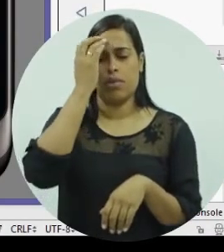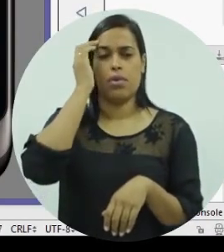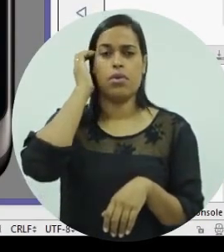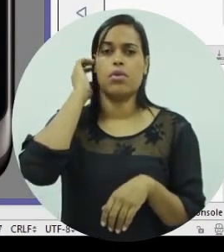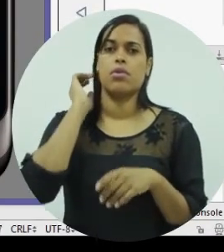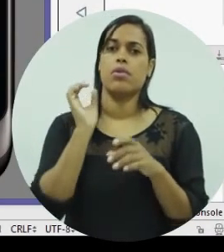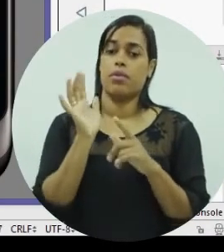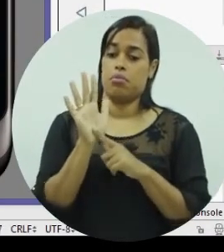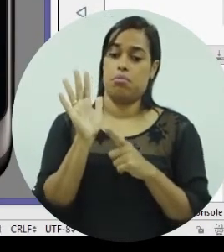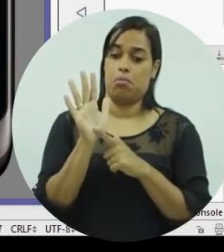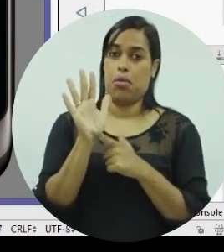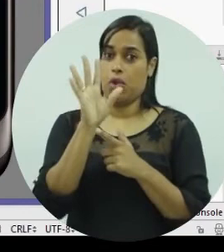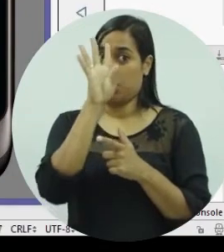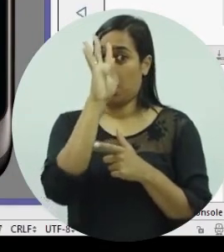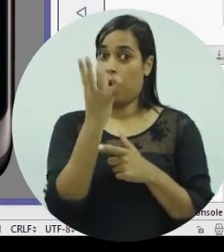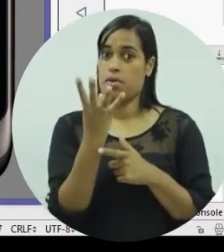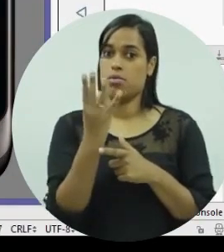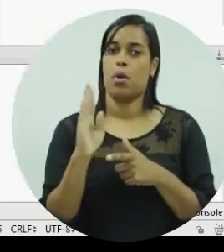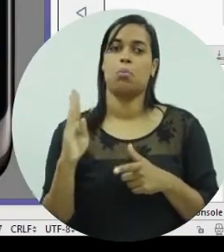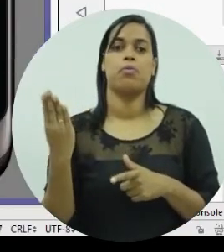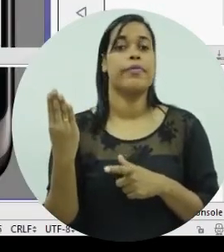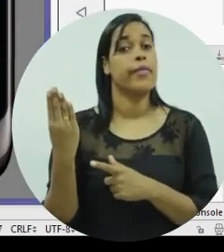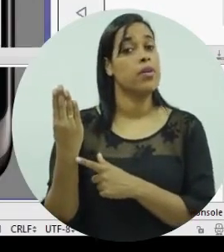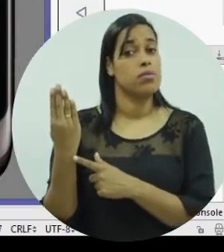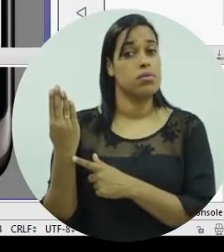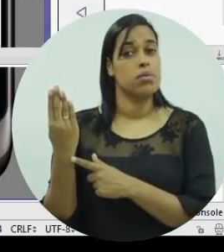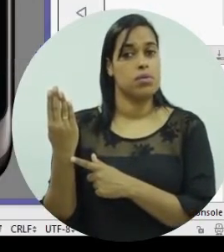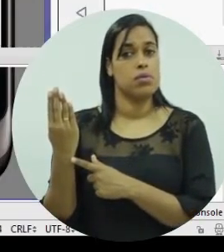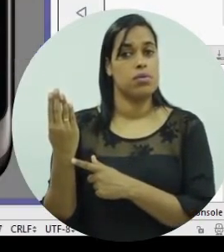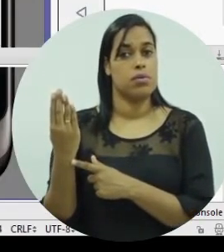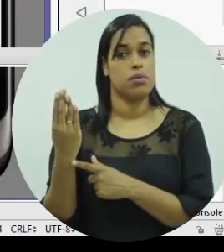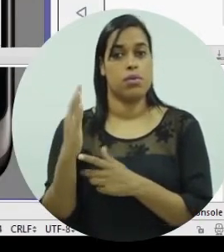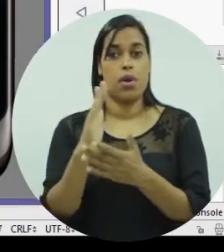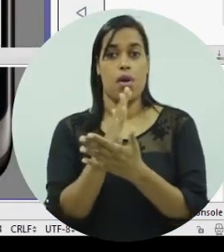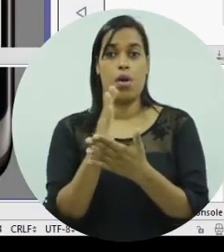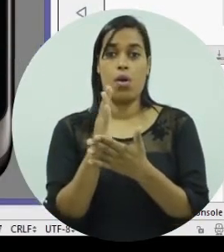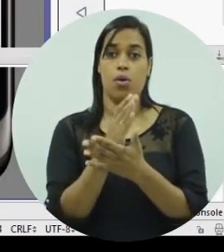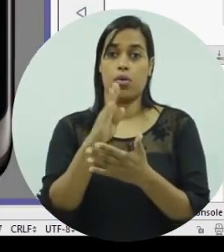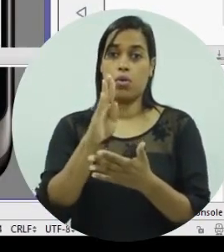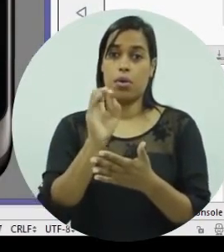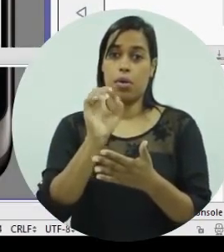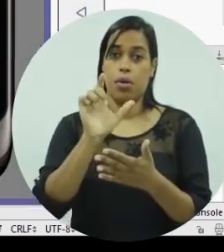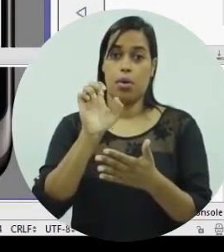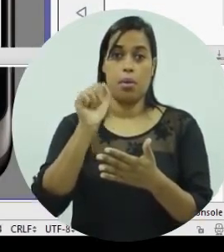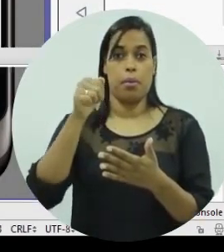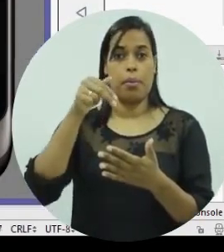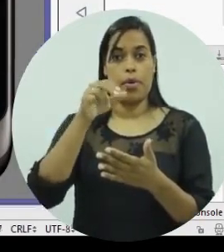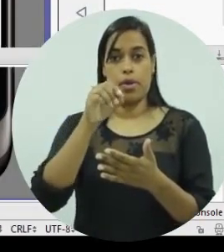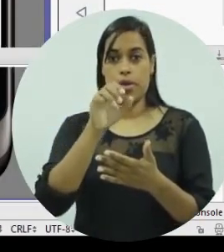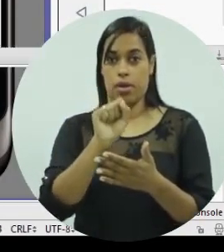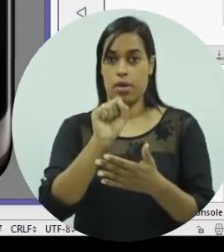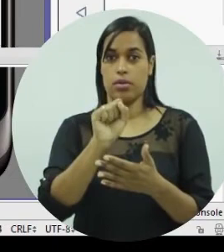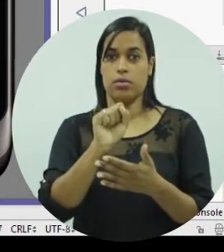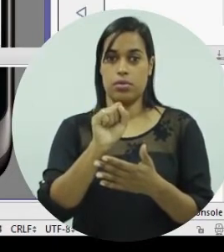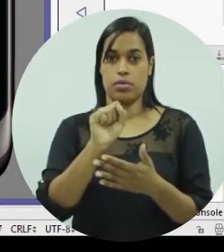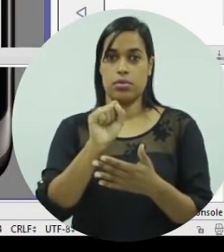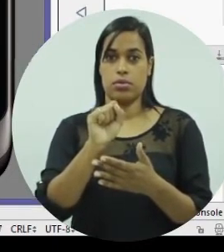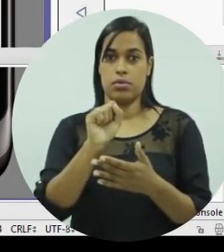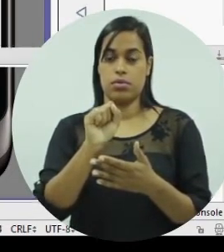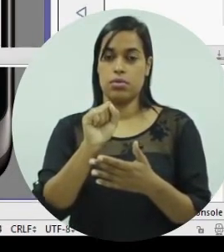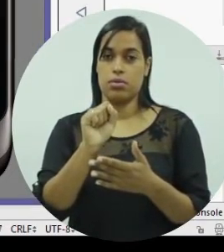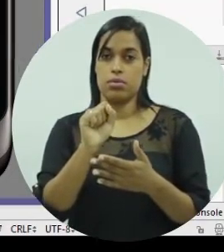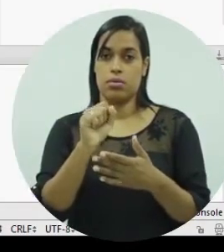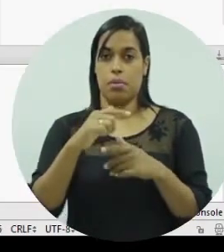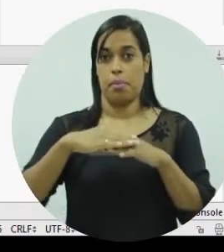e vai mostrar o resultado como falso. Os operadores booleanos eles podem ser maior que, menor